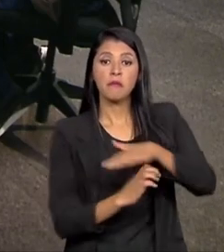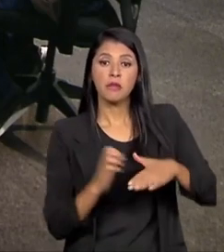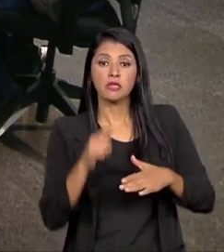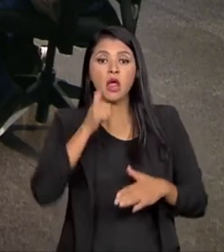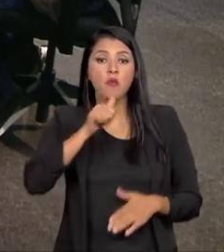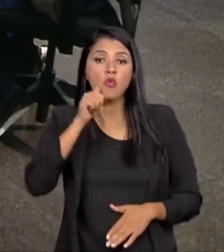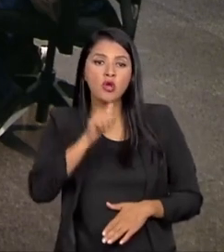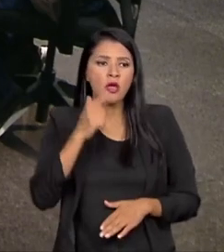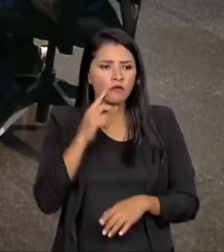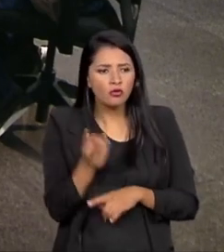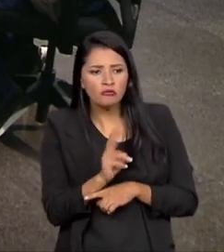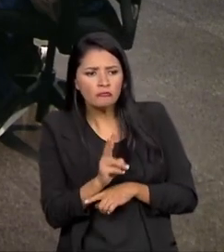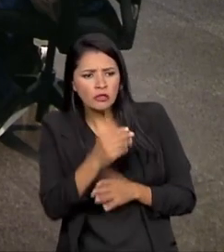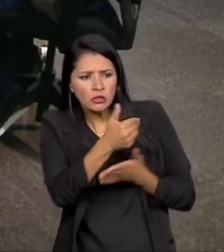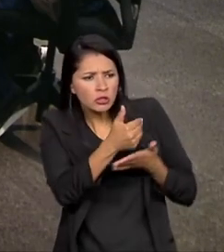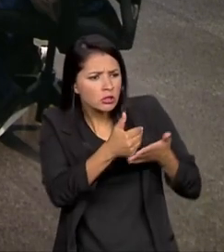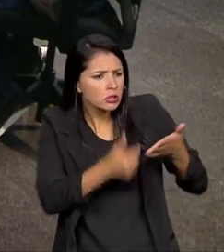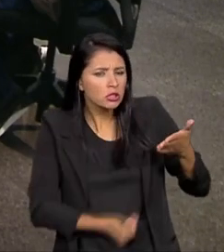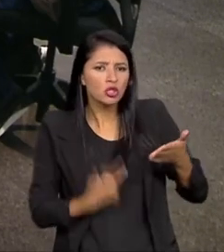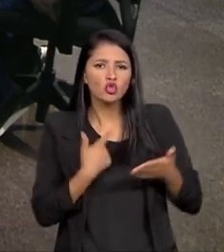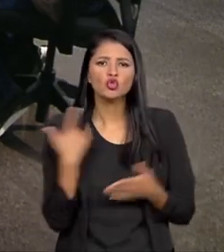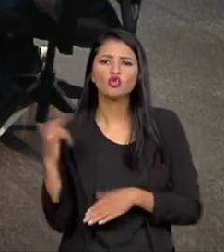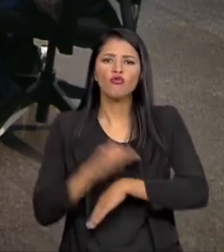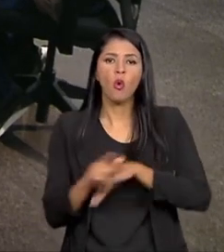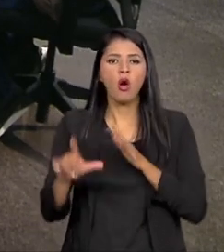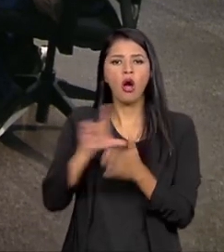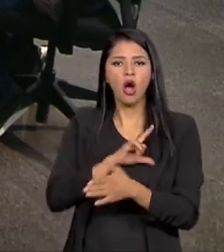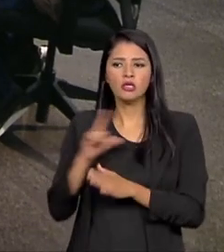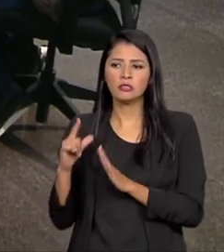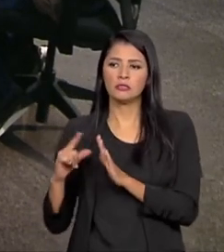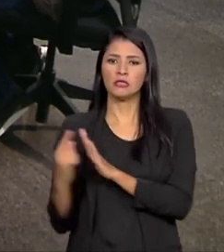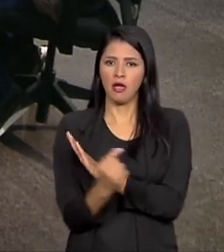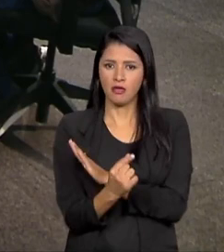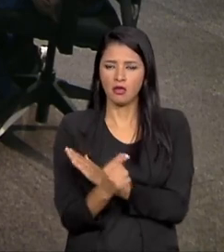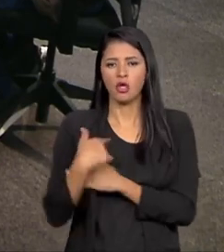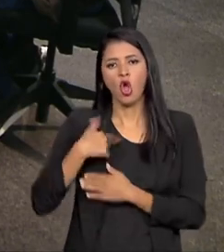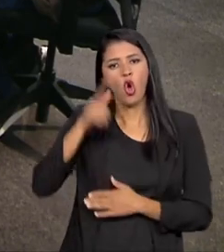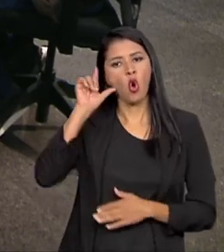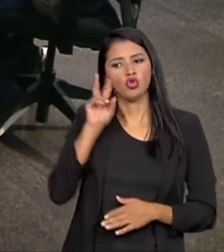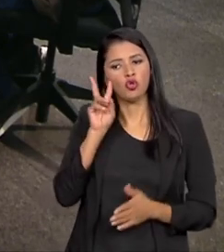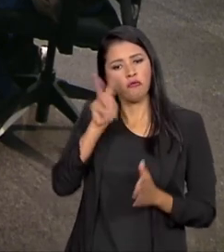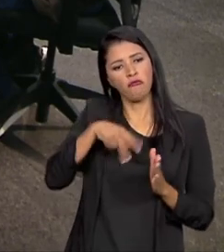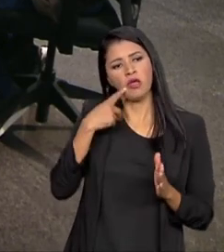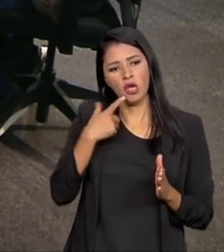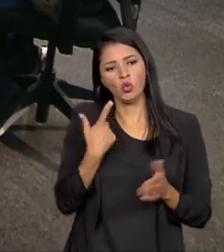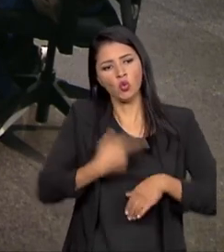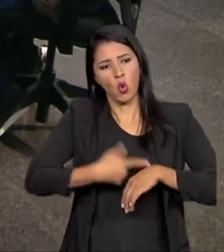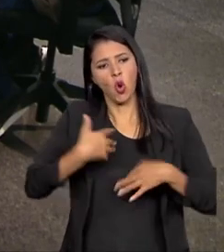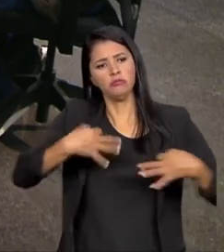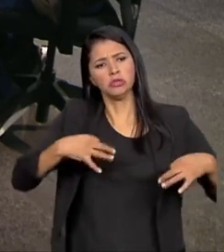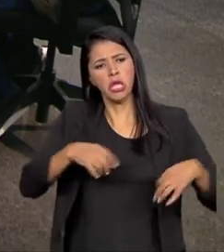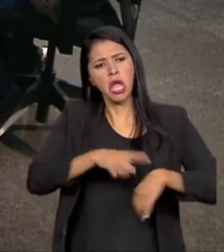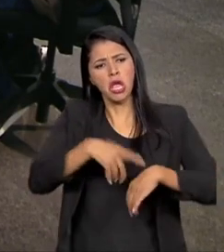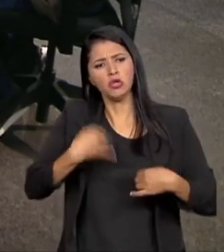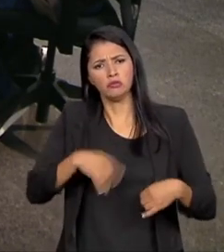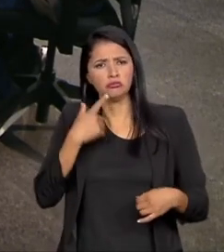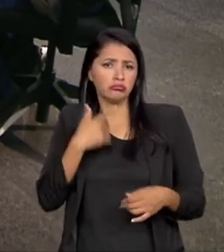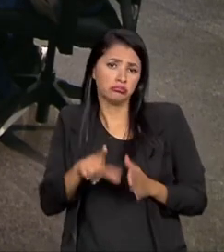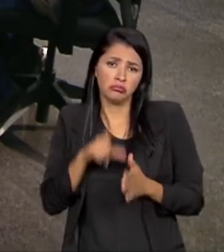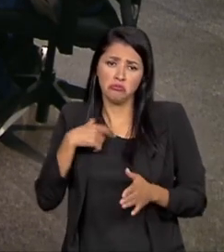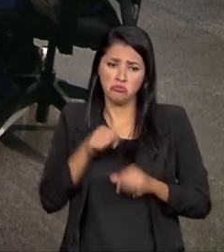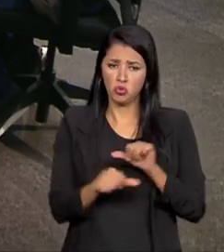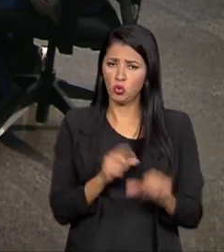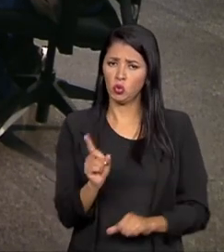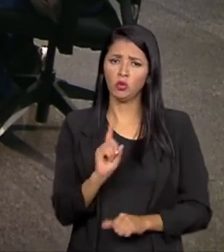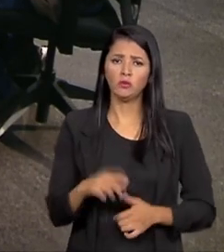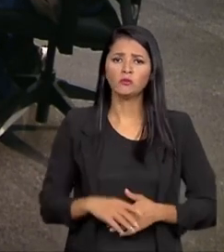monitorando a situação do voo de antes de sair de casa desde ontem estou conferindo e tá tudo ok a princípio meu vô tá confirmado não teve